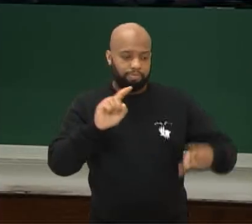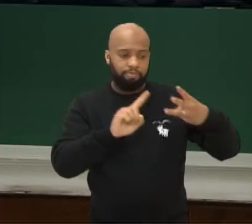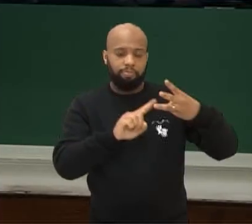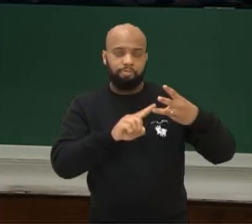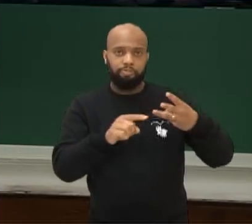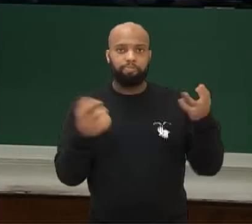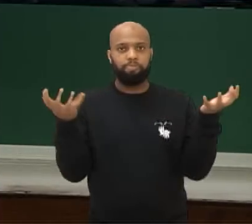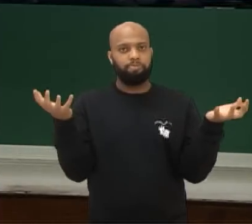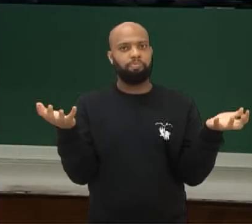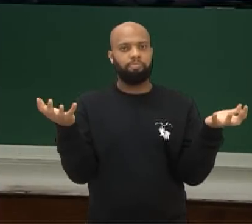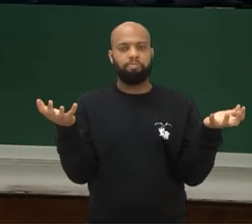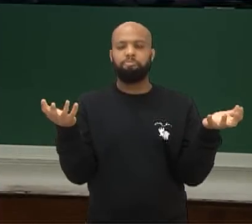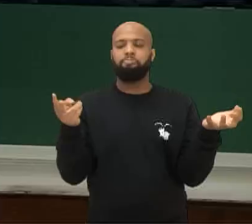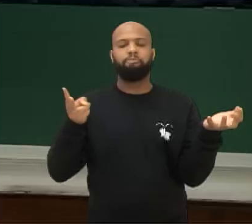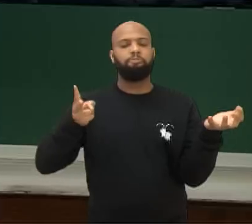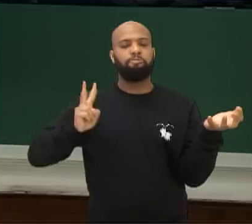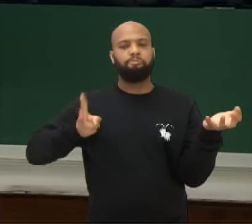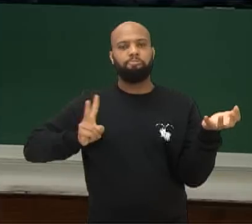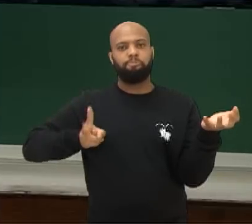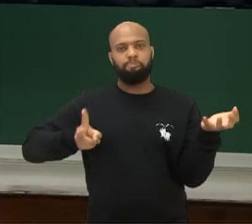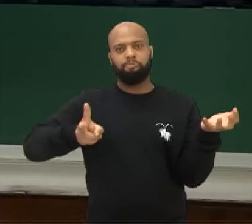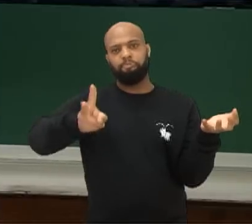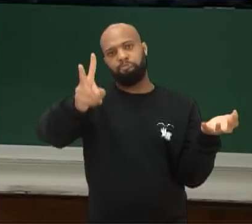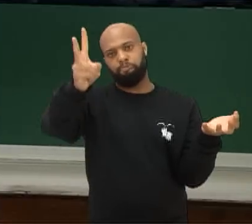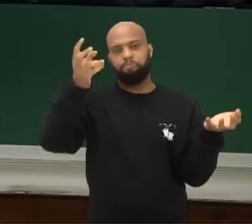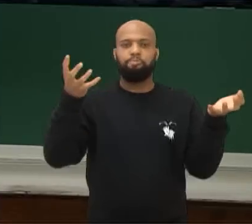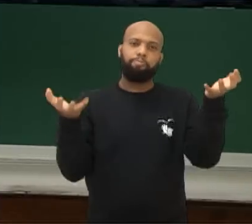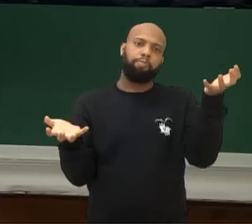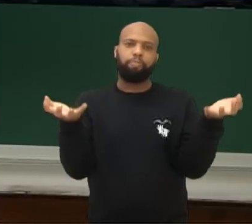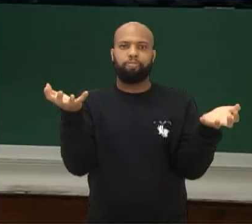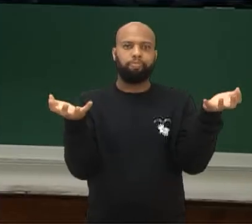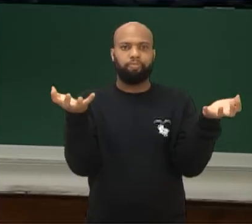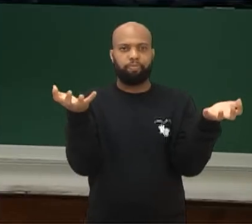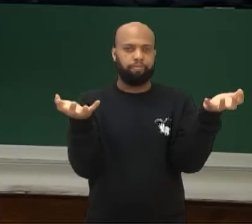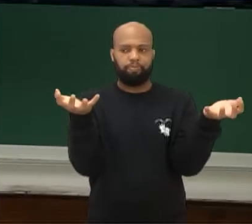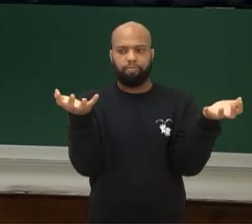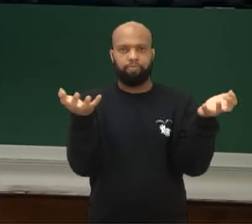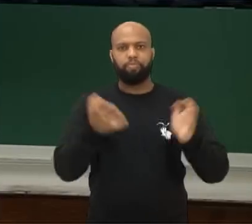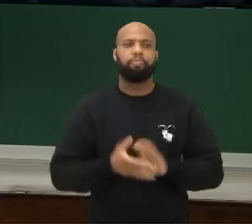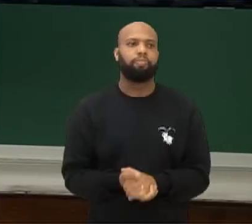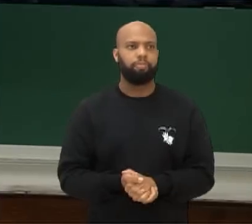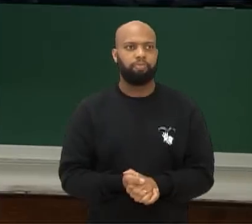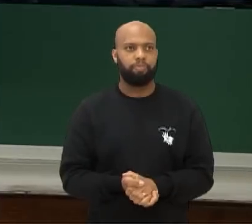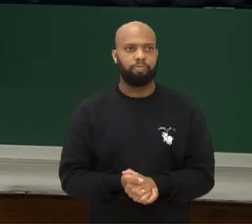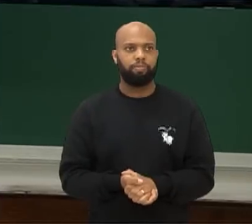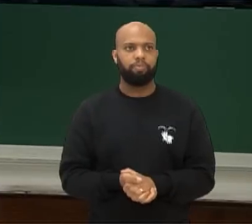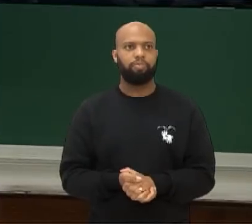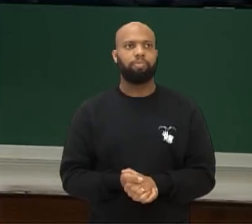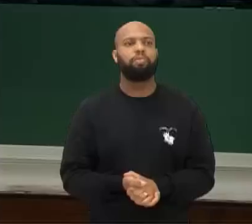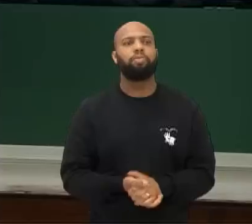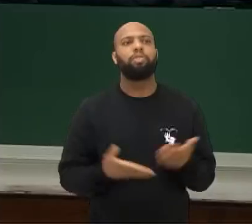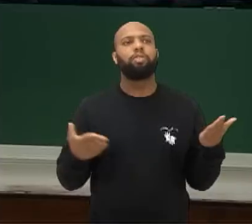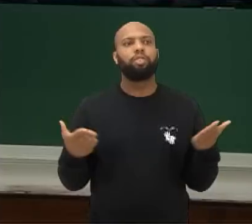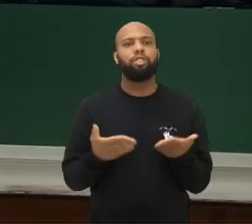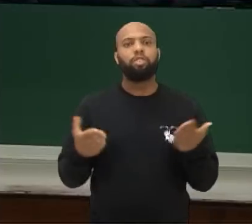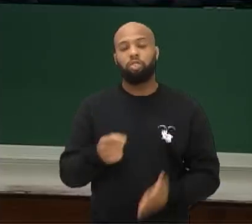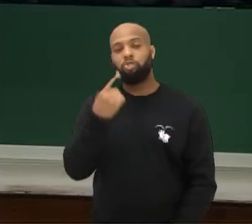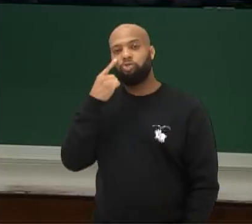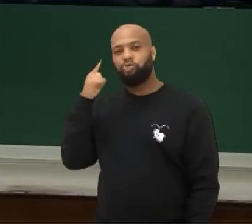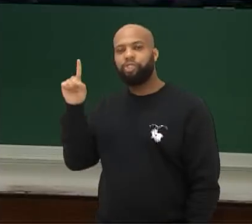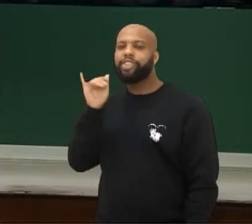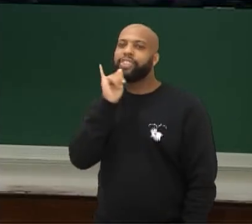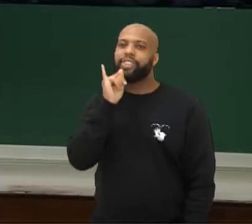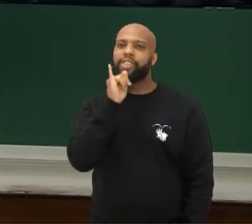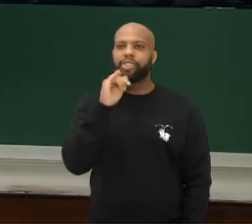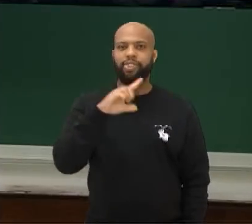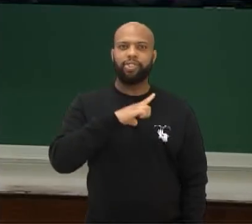dois lados da balança, eles vão continuar em equilíbrio, tudo bem? Vamos lá então. Olha esse